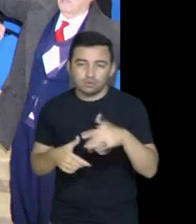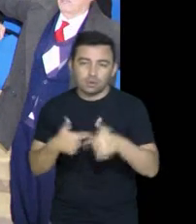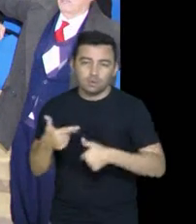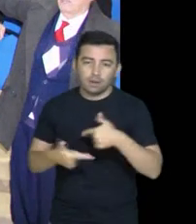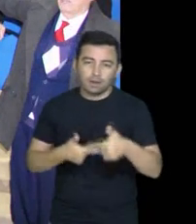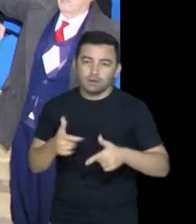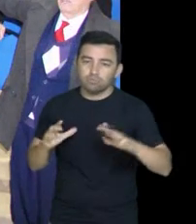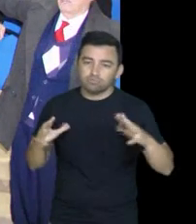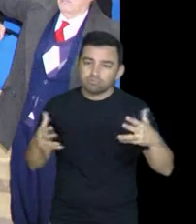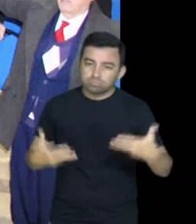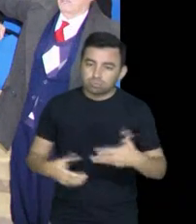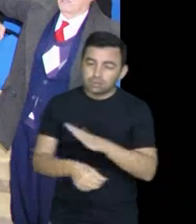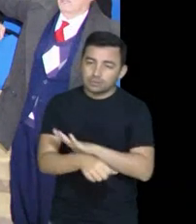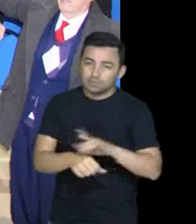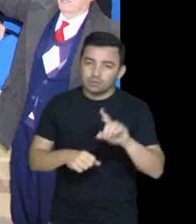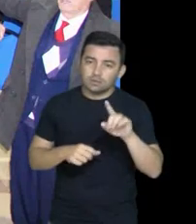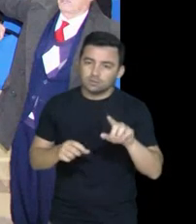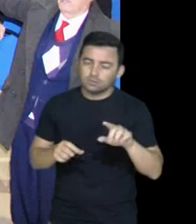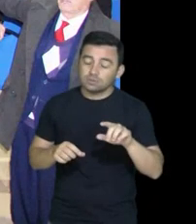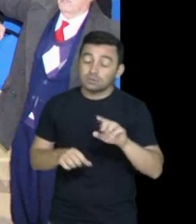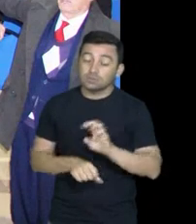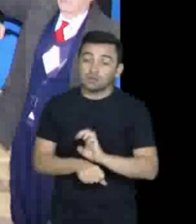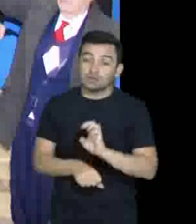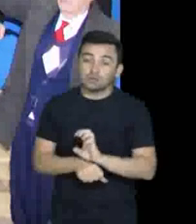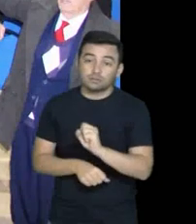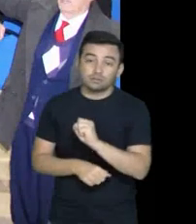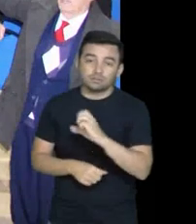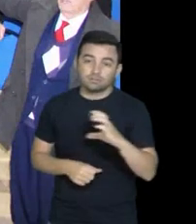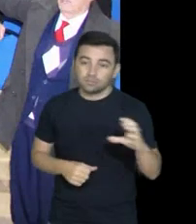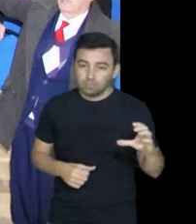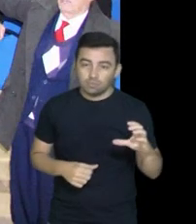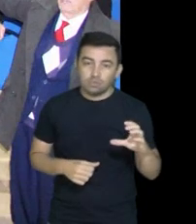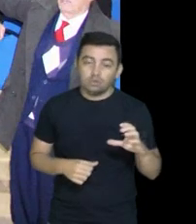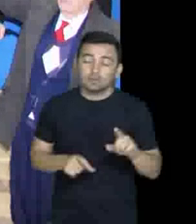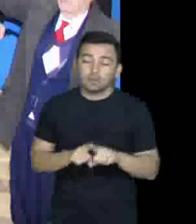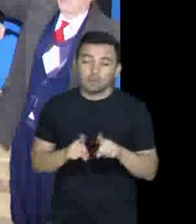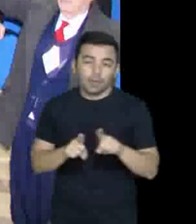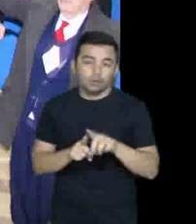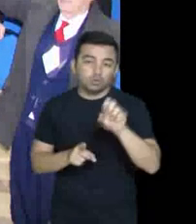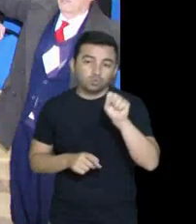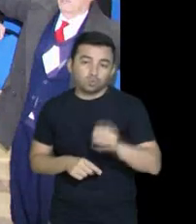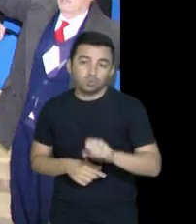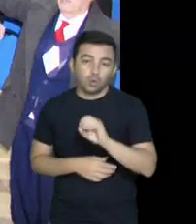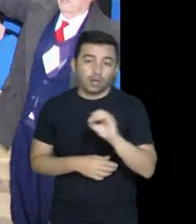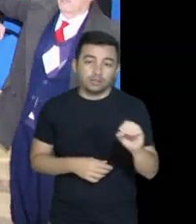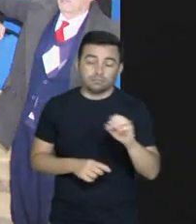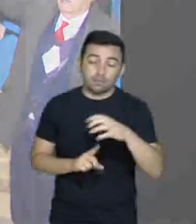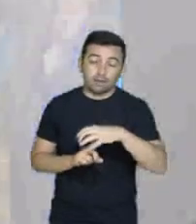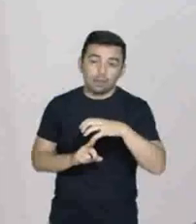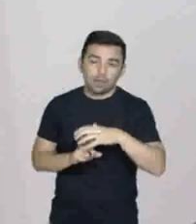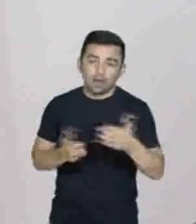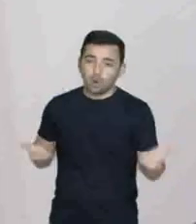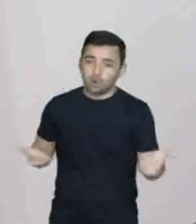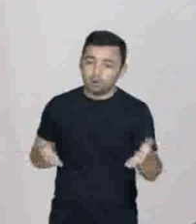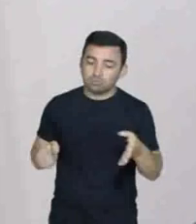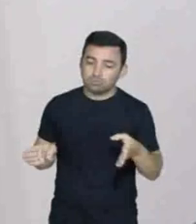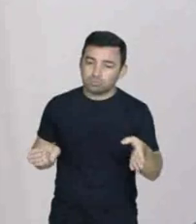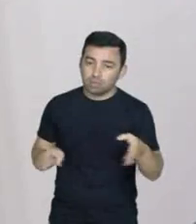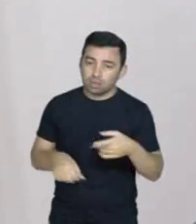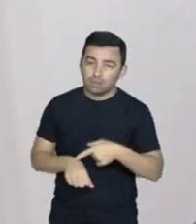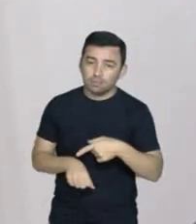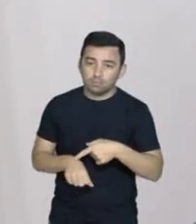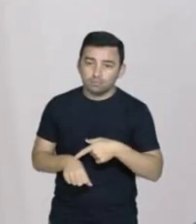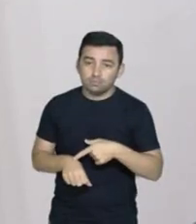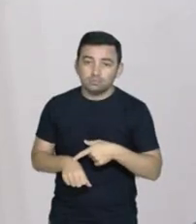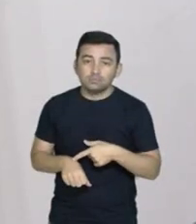convenção da Assembleia de Deus no Estado de Santa Catarina e Sudoeste do Paraná eu reservo esse momento portanto essa breve